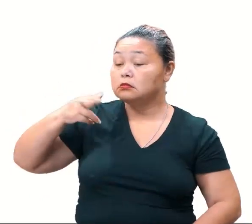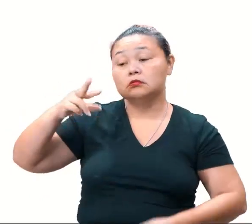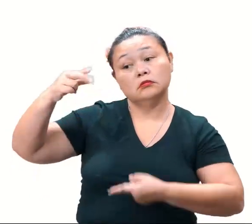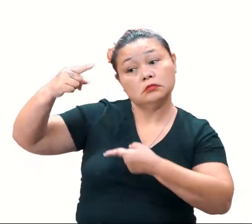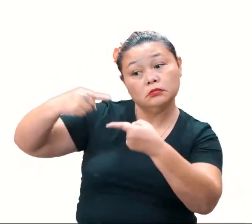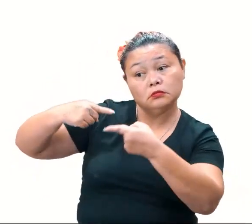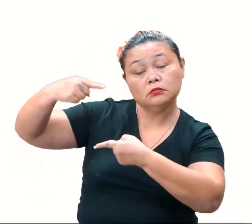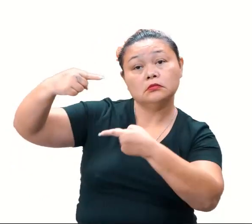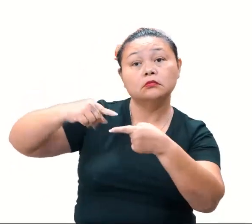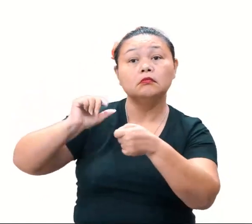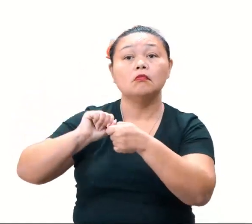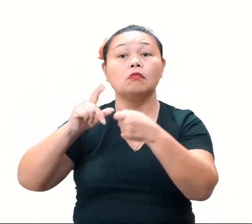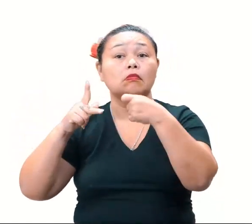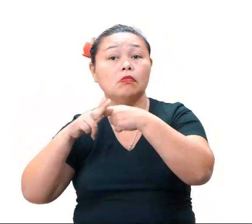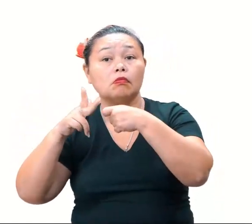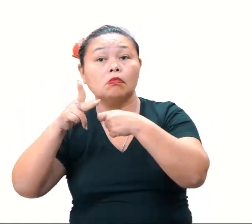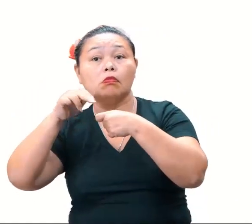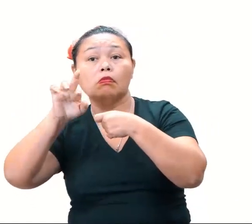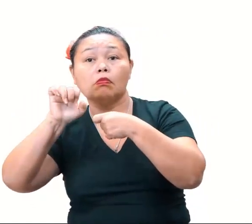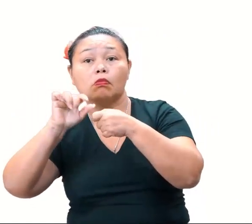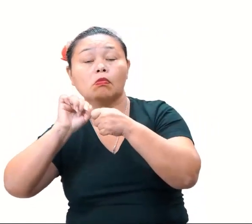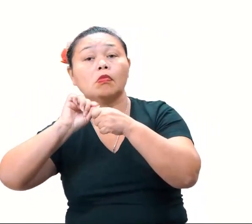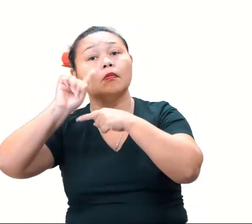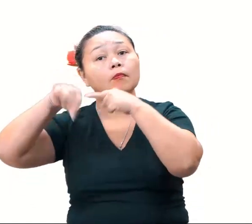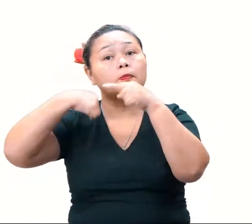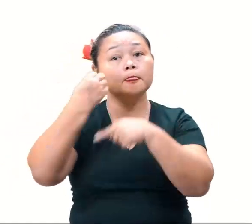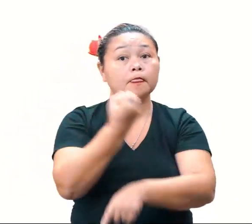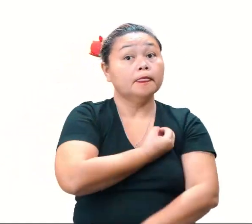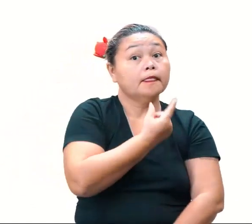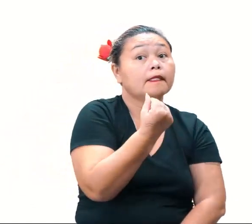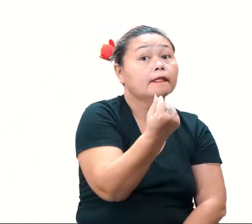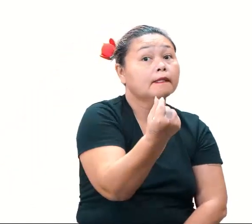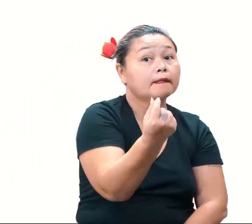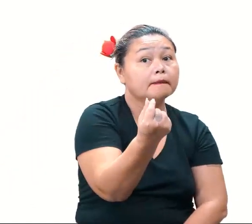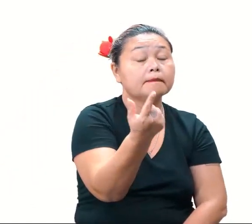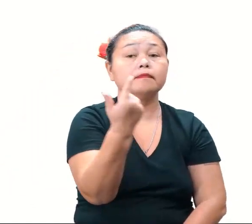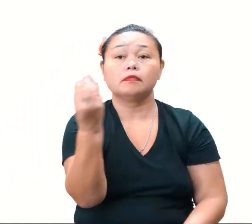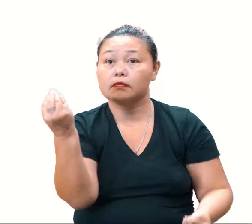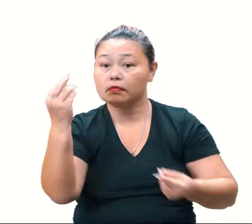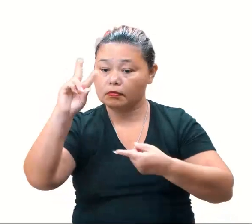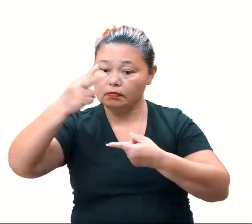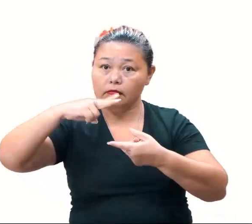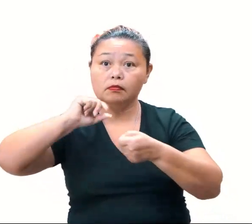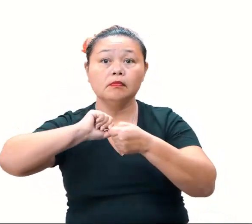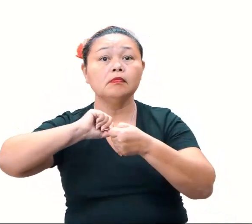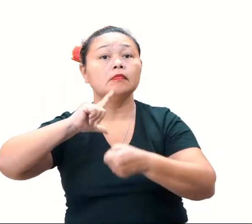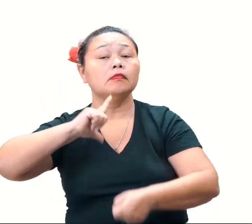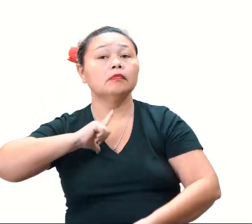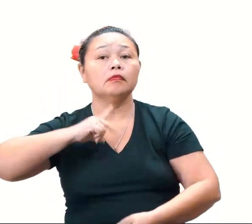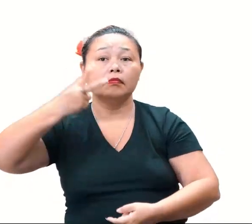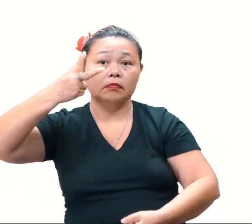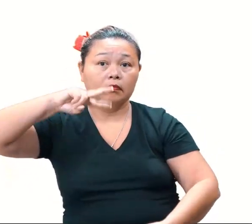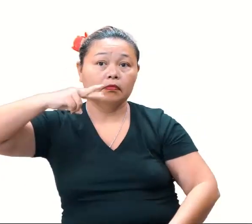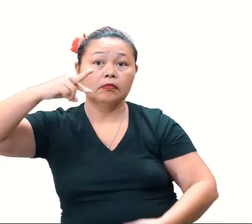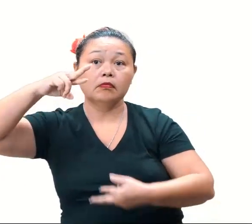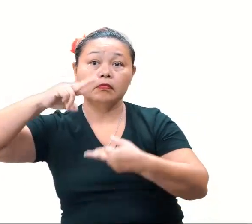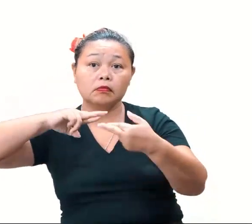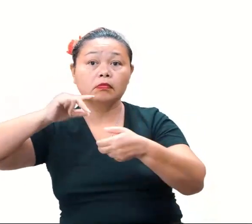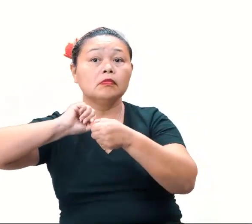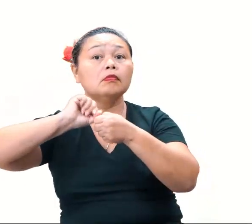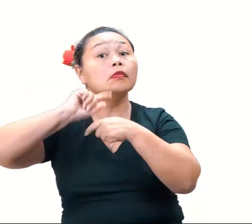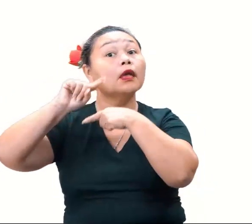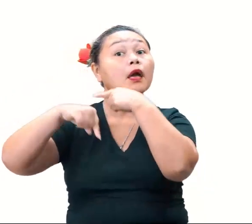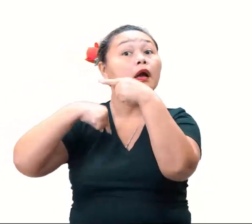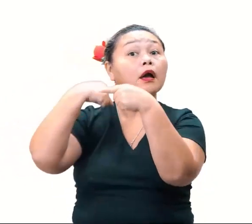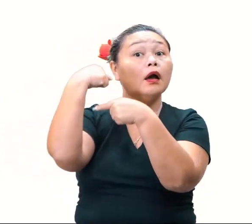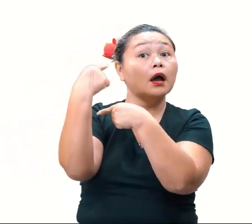A polpa de cupuaçu e o valor financeiro dessa polpa. Então temos essa relação. A partir daí, isso